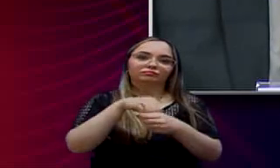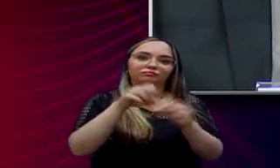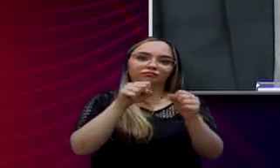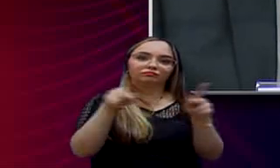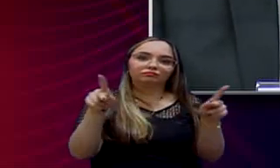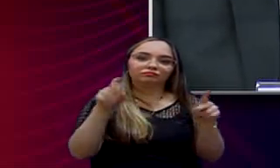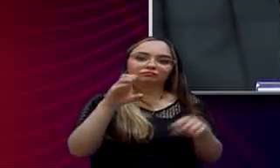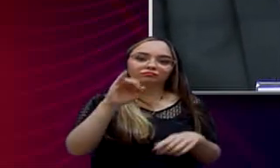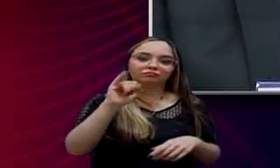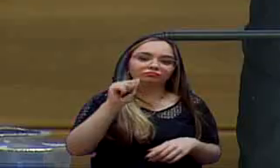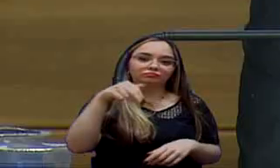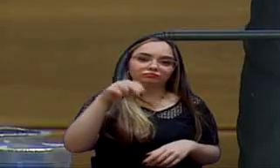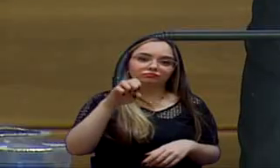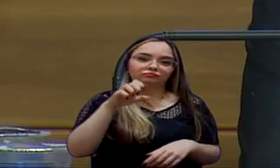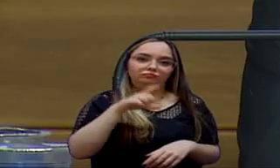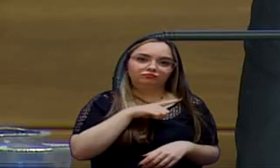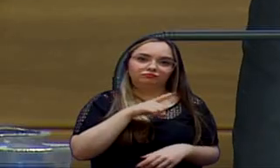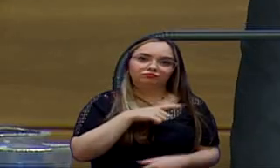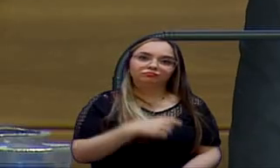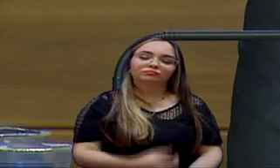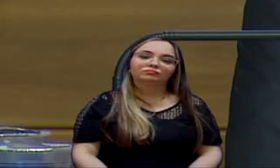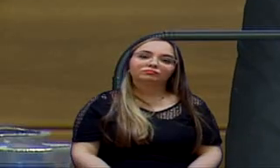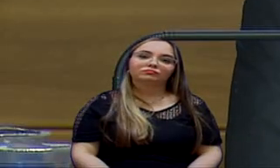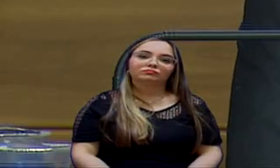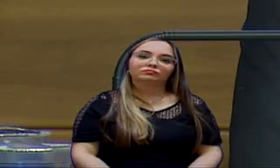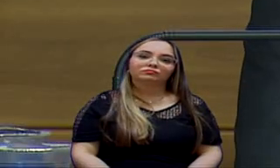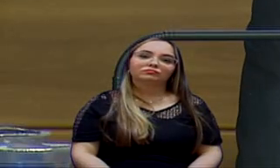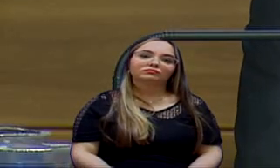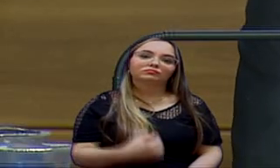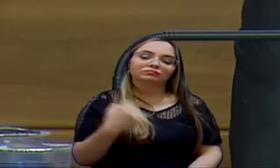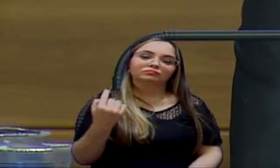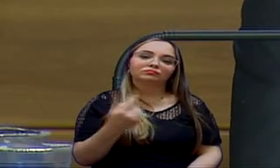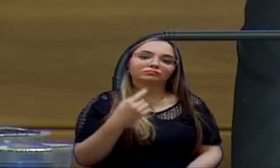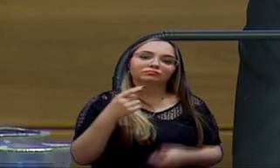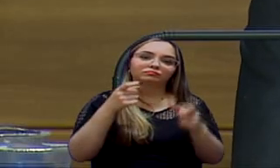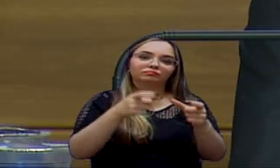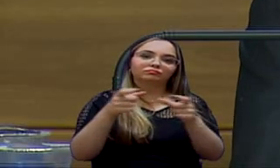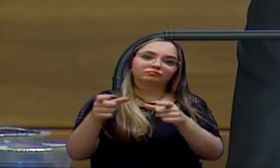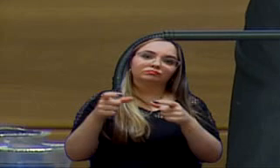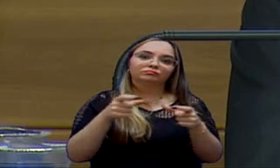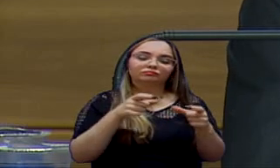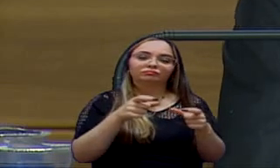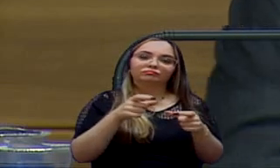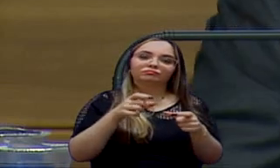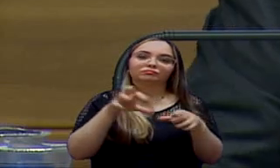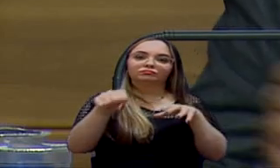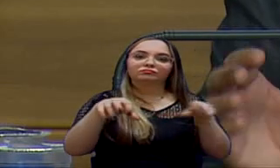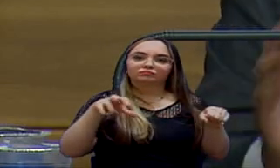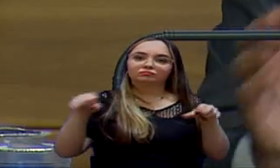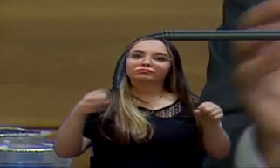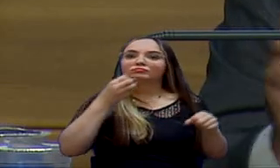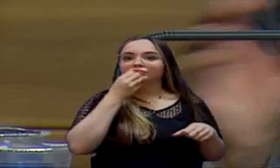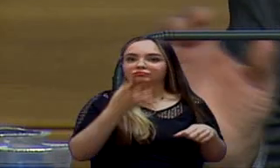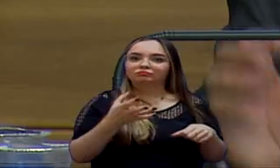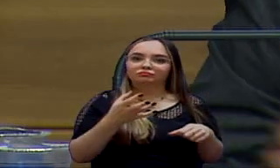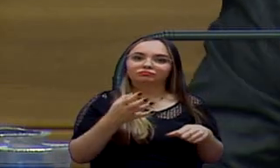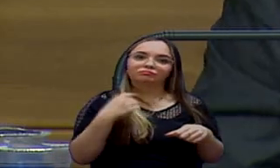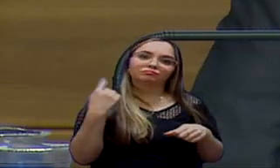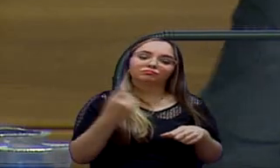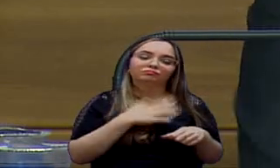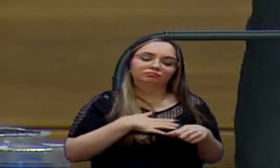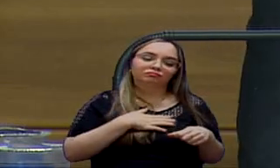Pátio Cianê e elas estão estrategicamente alocadas nos